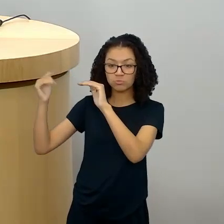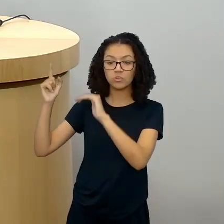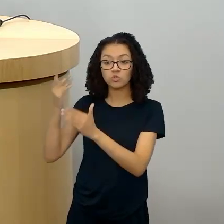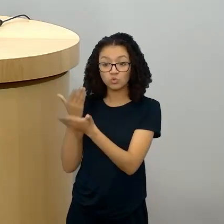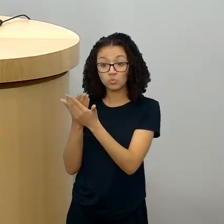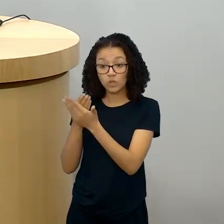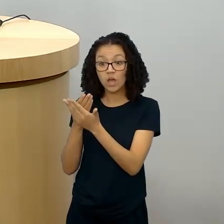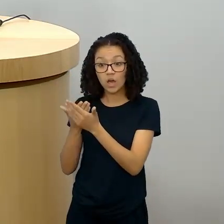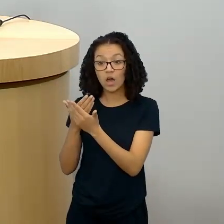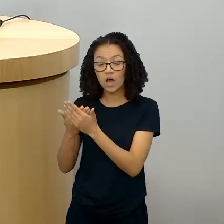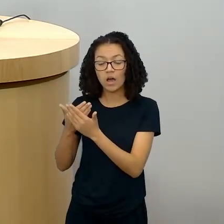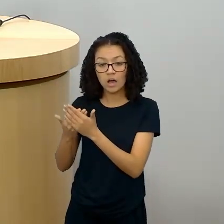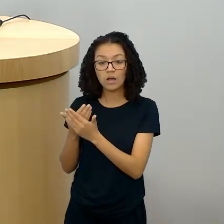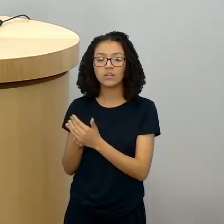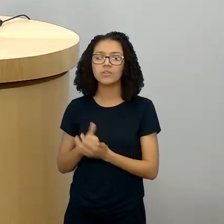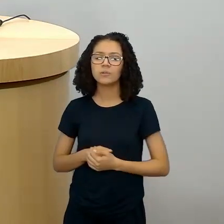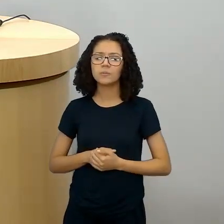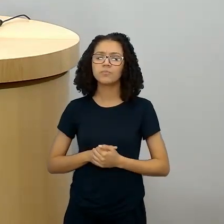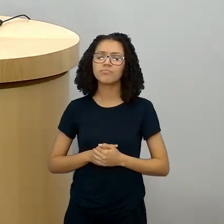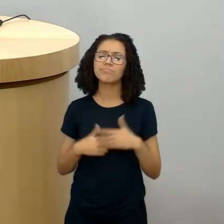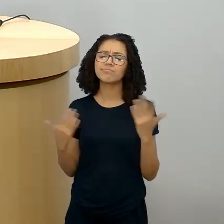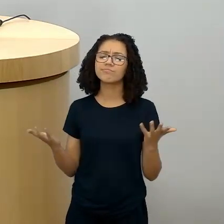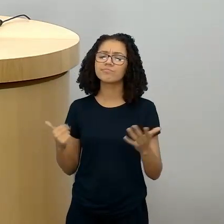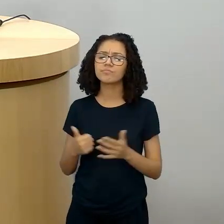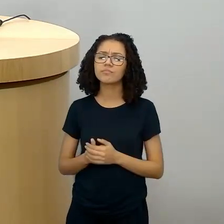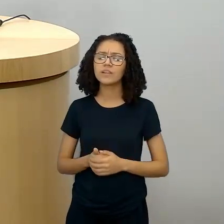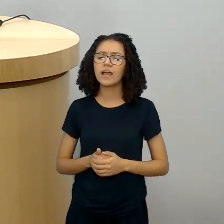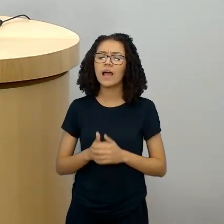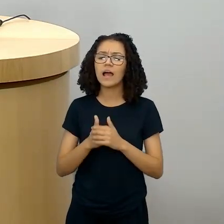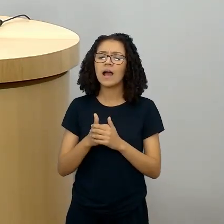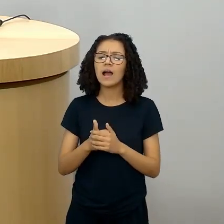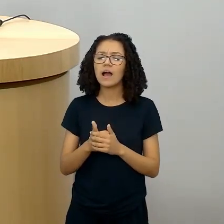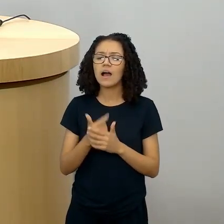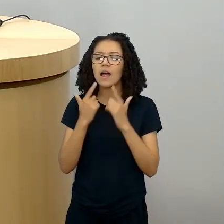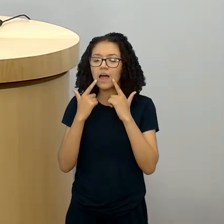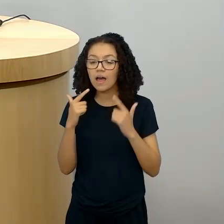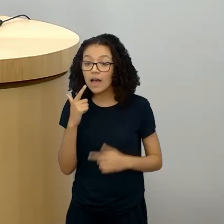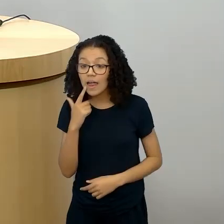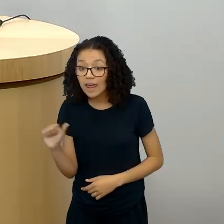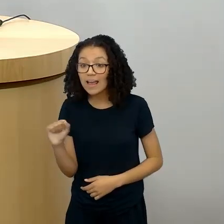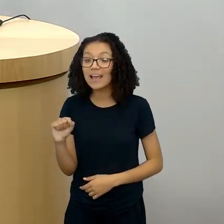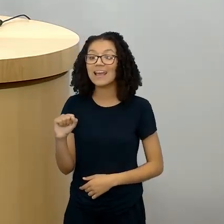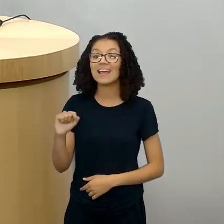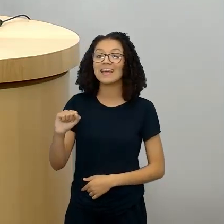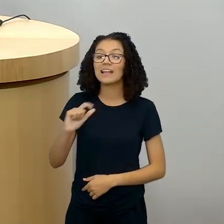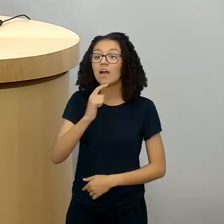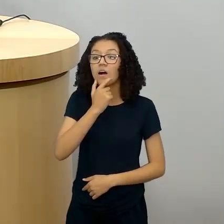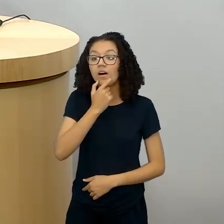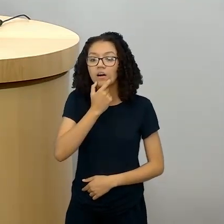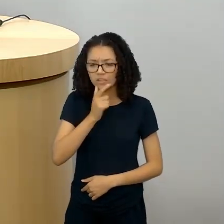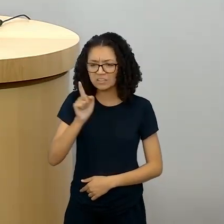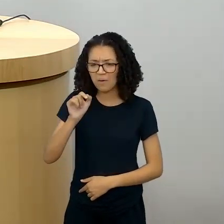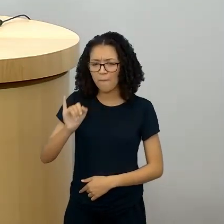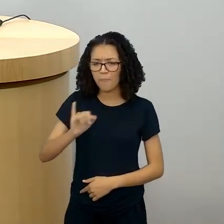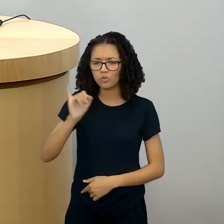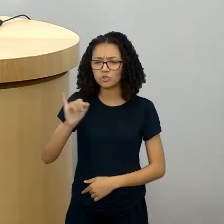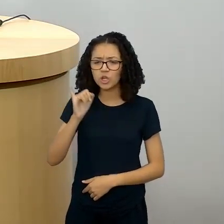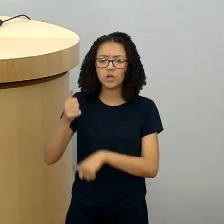estão criando e tudo mais, qual a importância da língua inglesa para vocês na profissão de